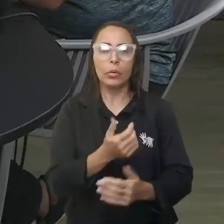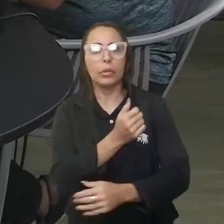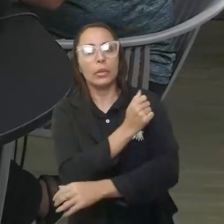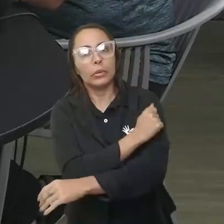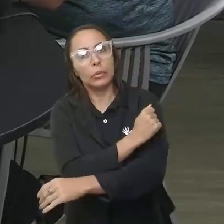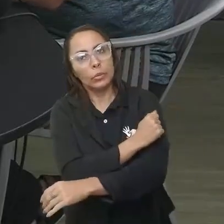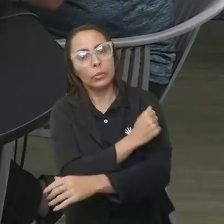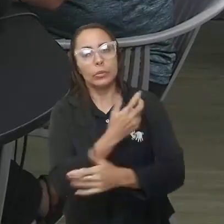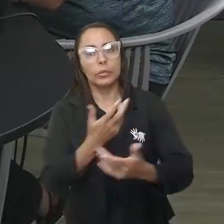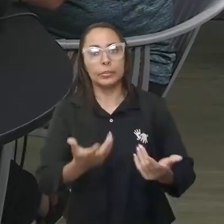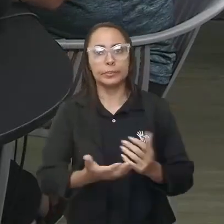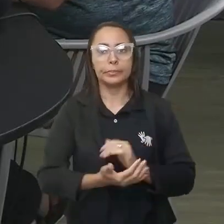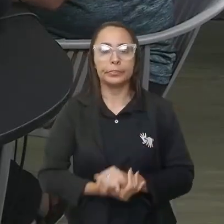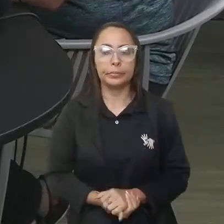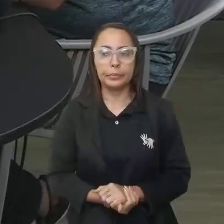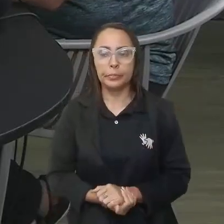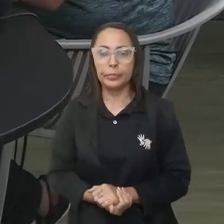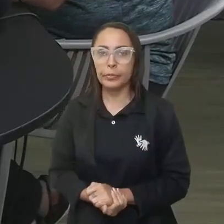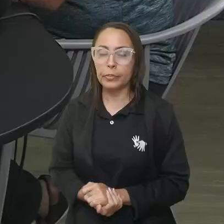inclusive, né?